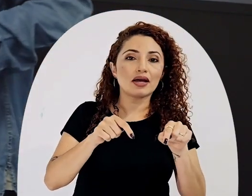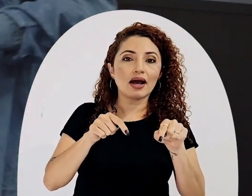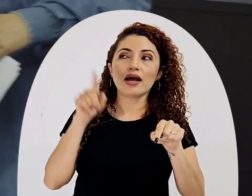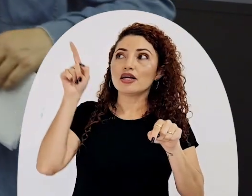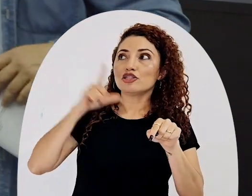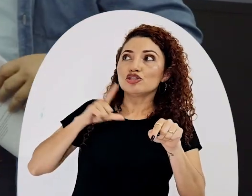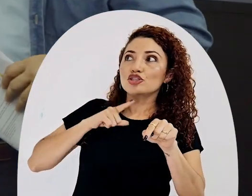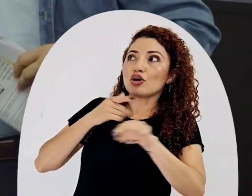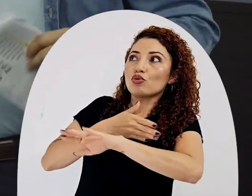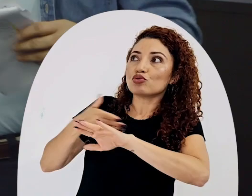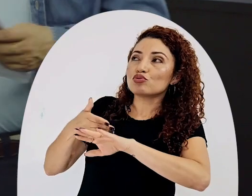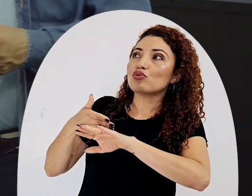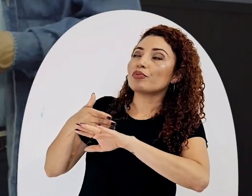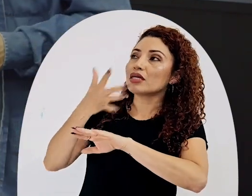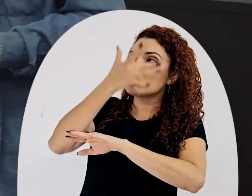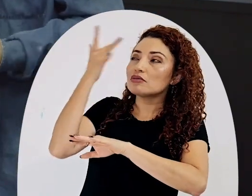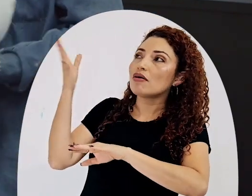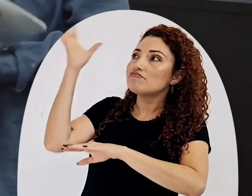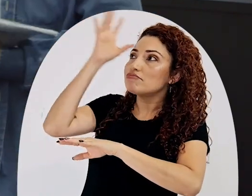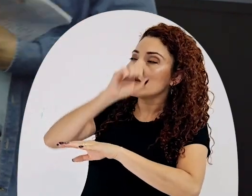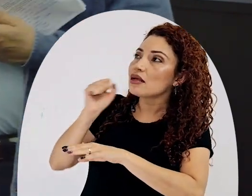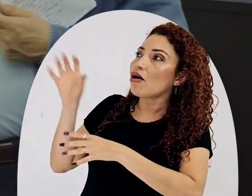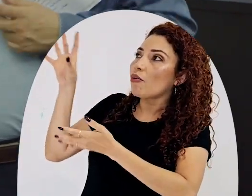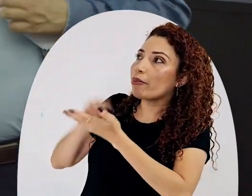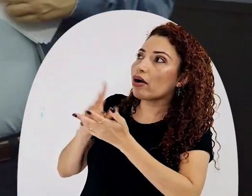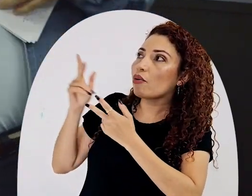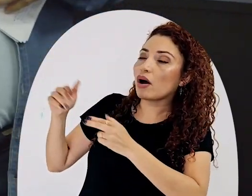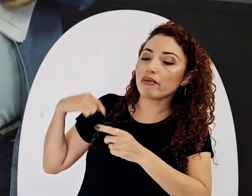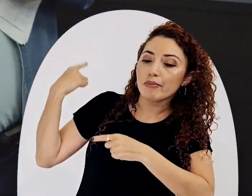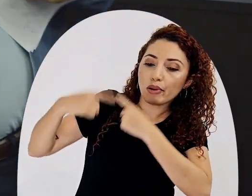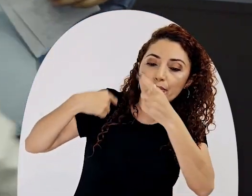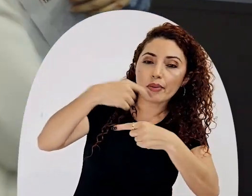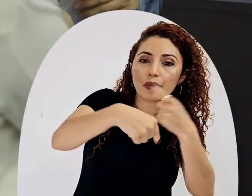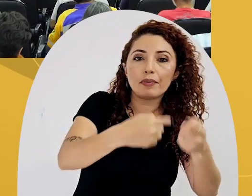para passar esses números aqui de Santo André.